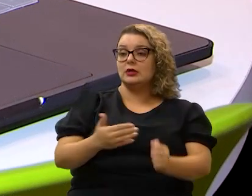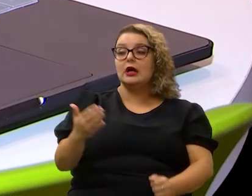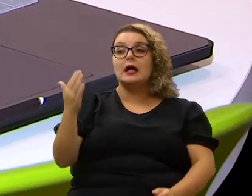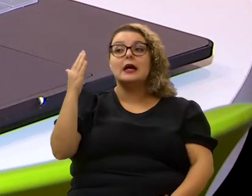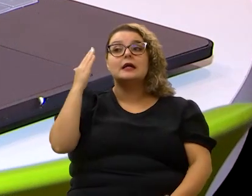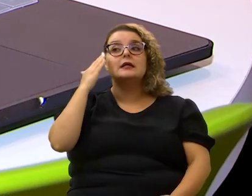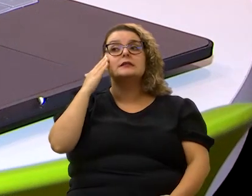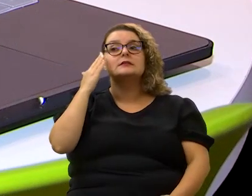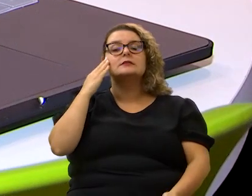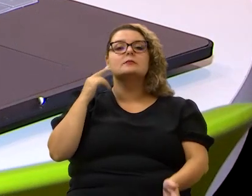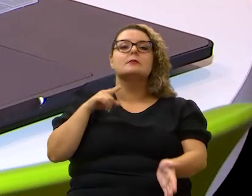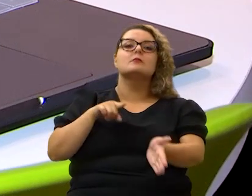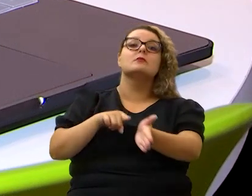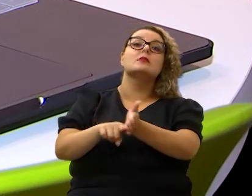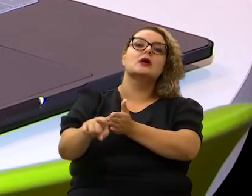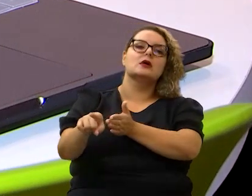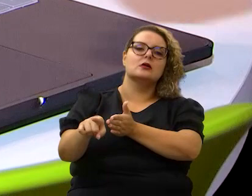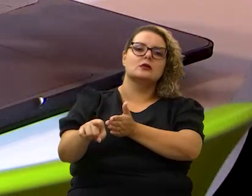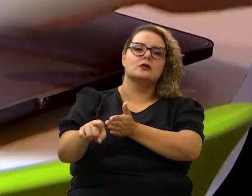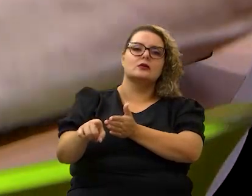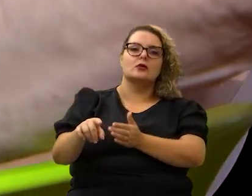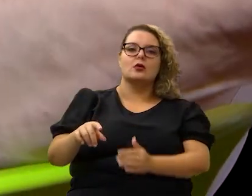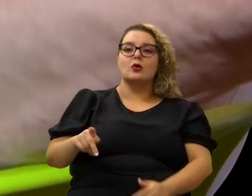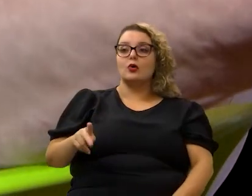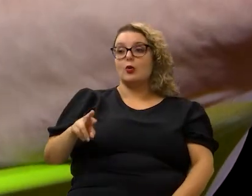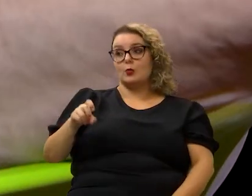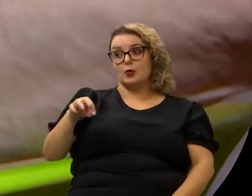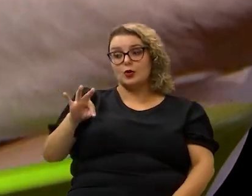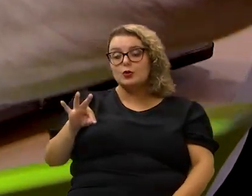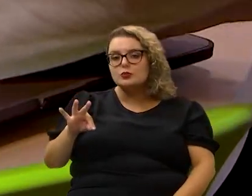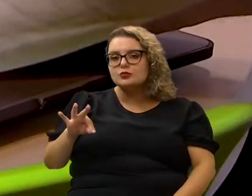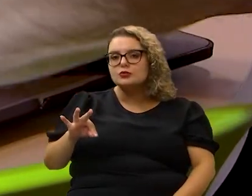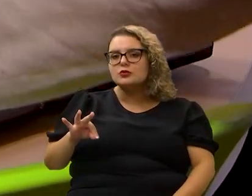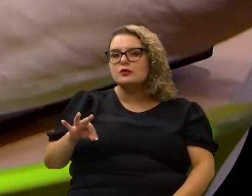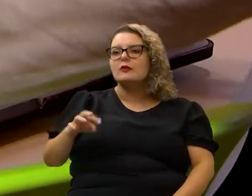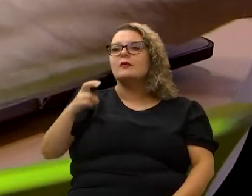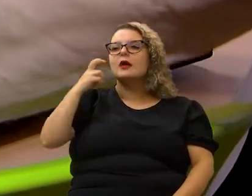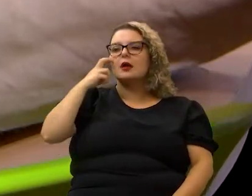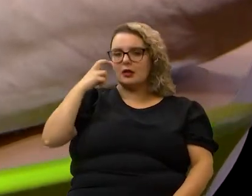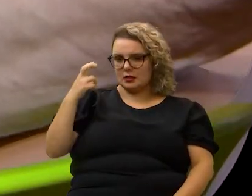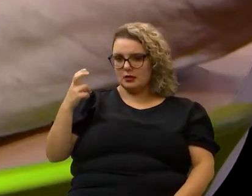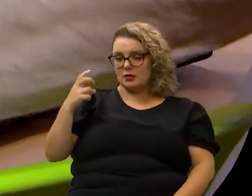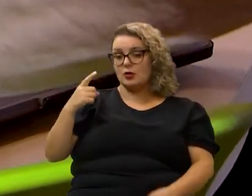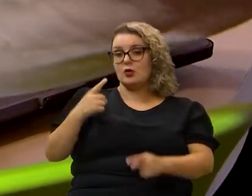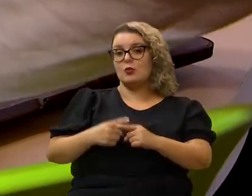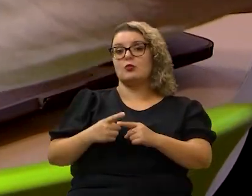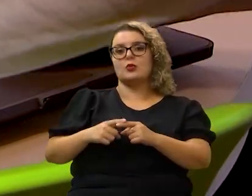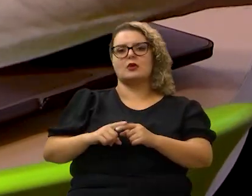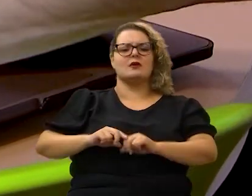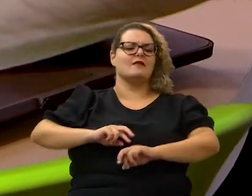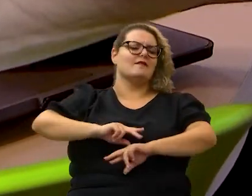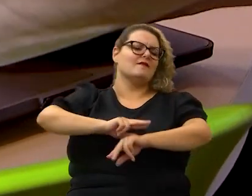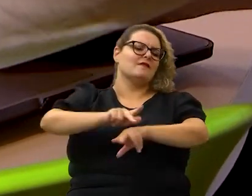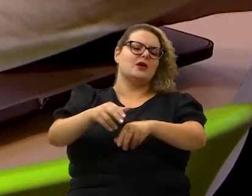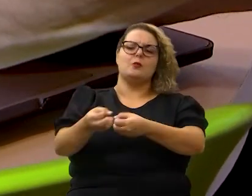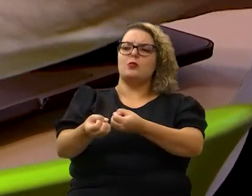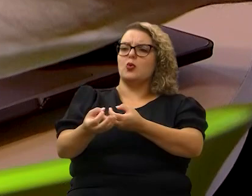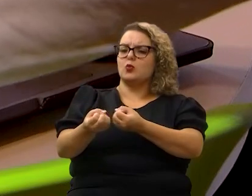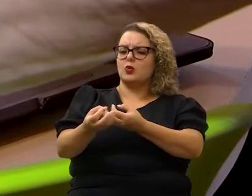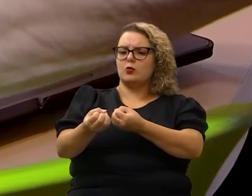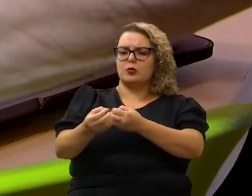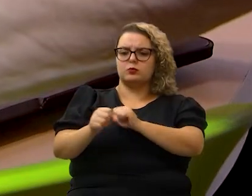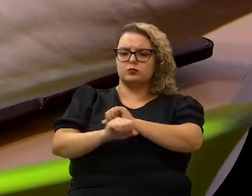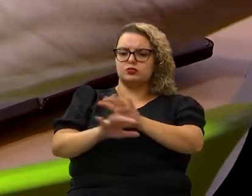saber perguntar, é fazer o prompt. Então, assim, vai ser inteligência porque disponibiliza muita informação